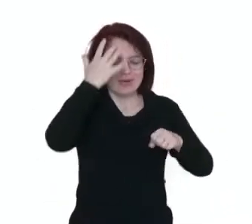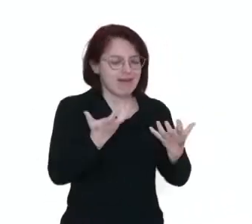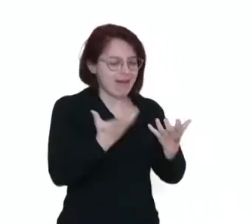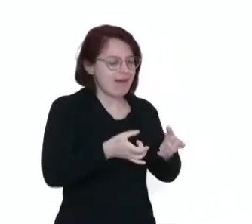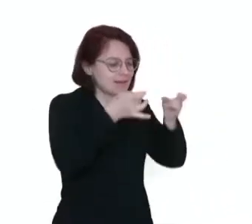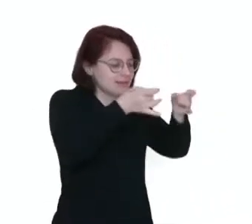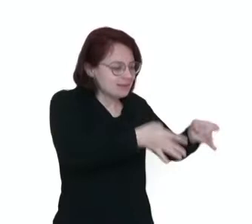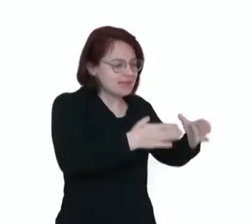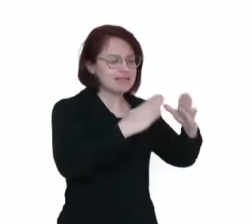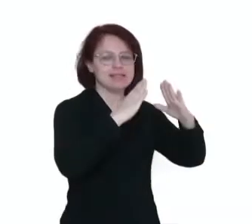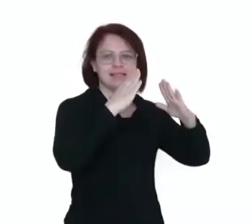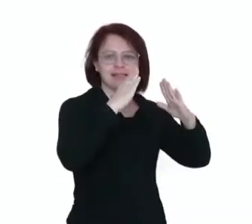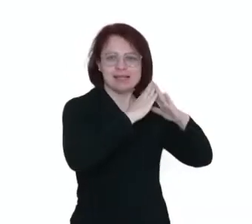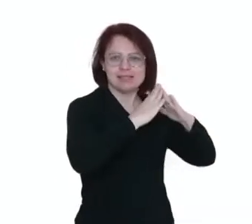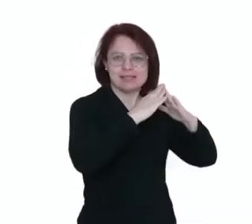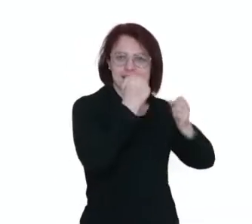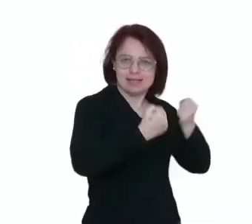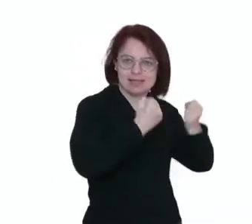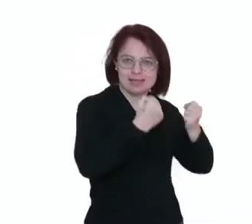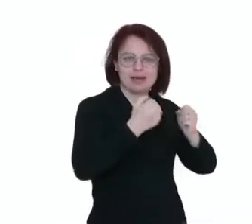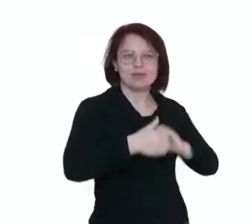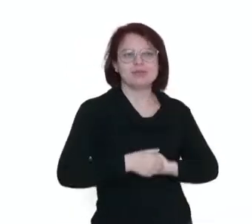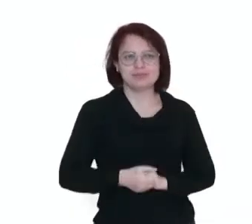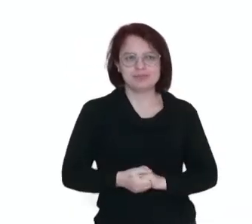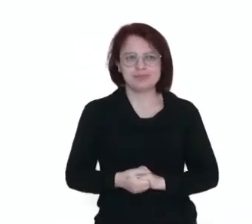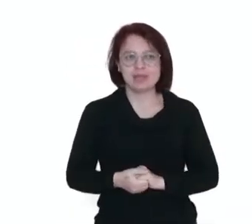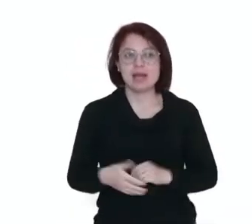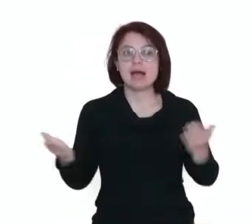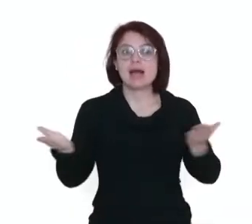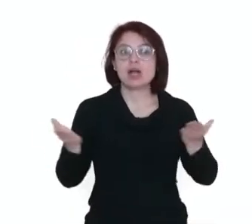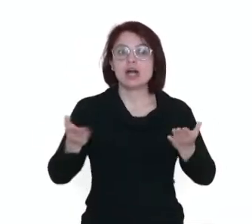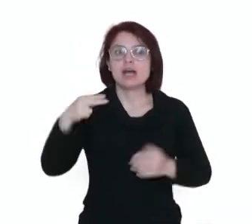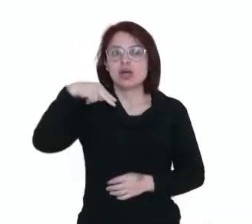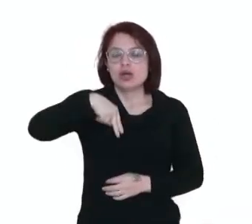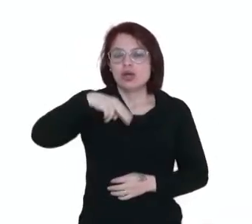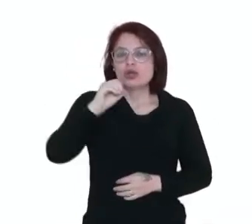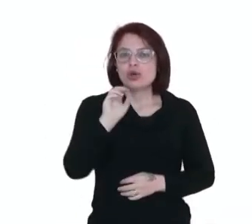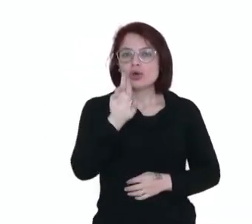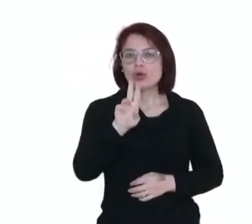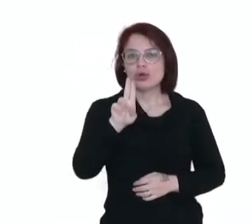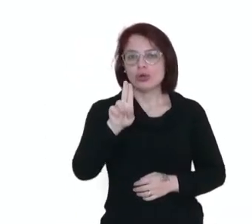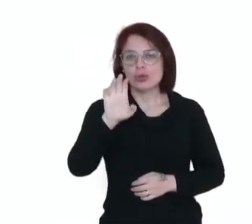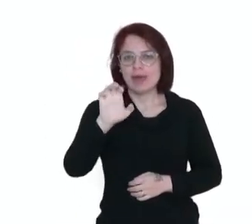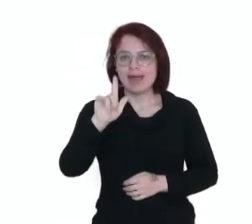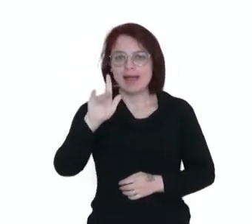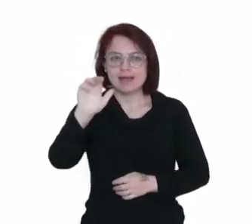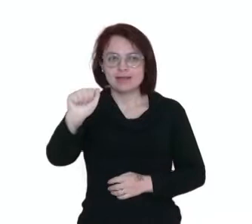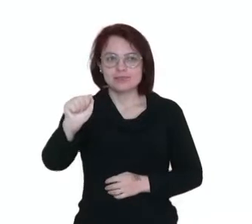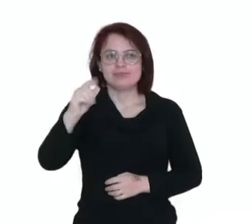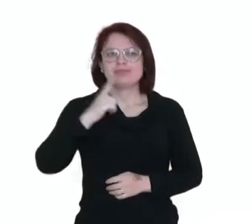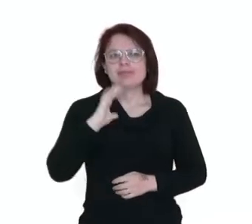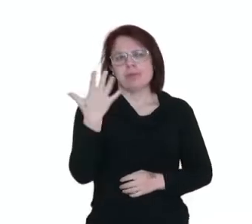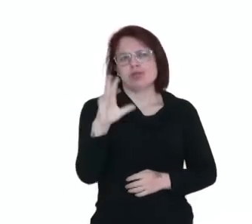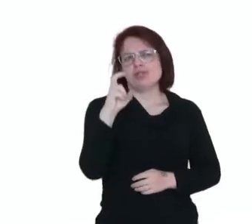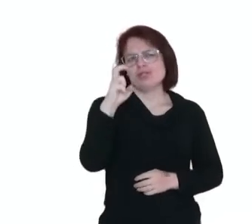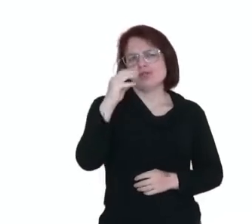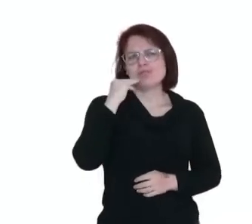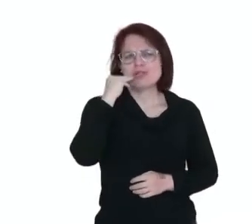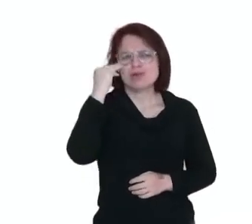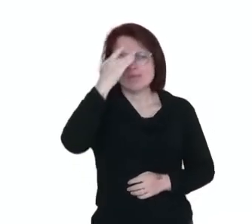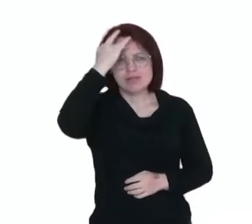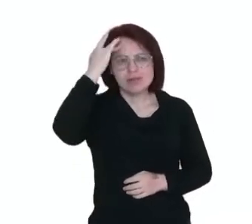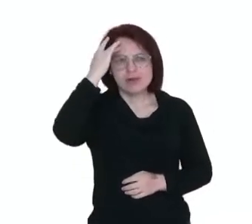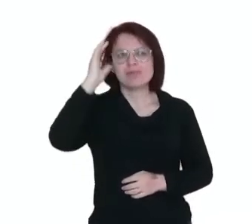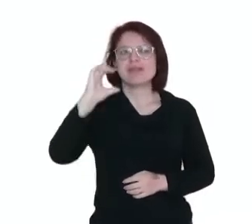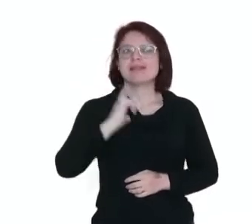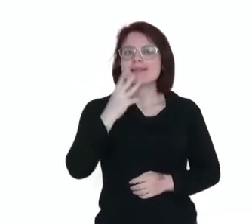casa. E agora a Noruega, que tem cerca de 5 milhões de habitantes e, curiosamente, 3 milhões